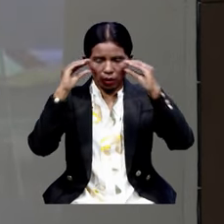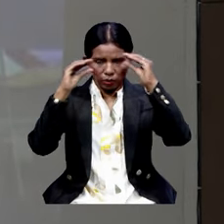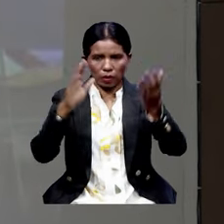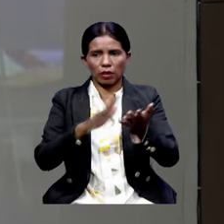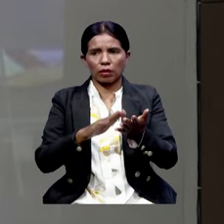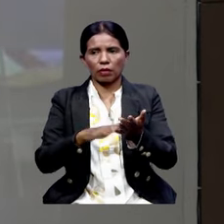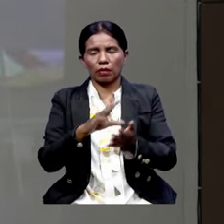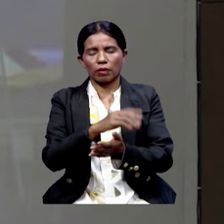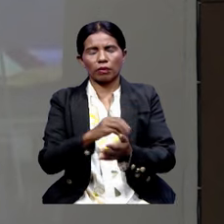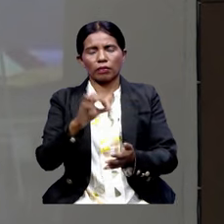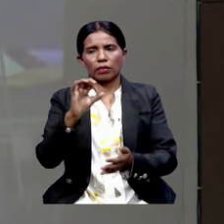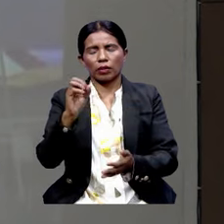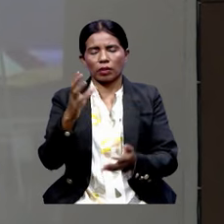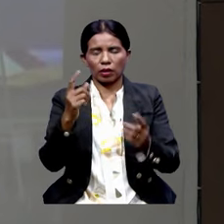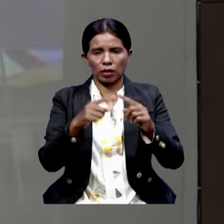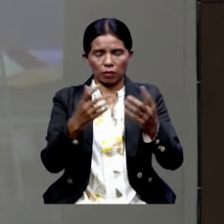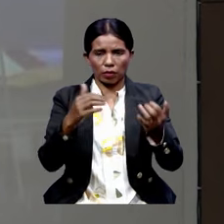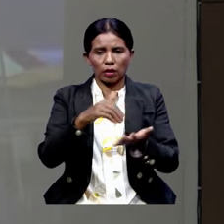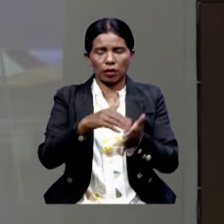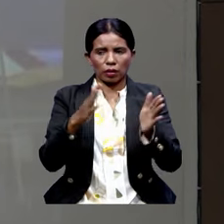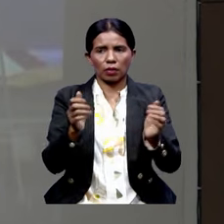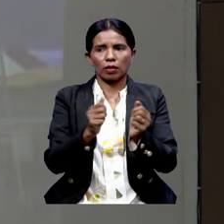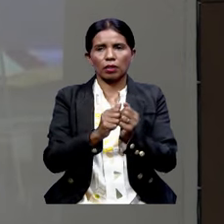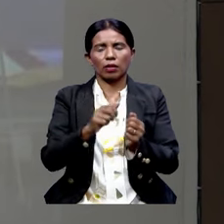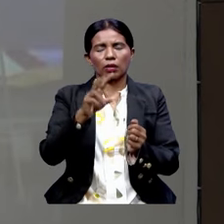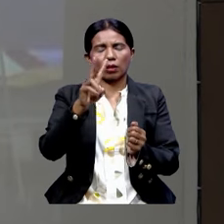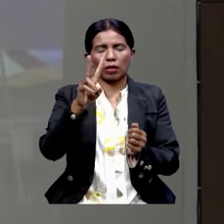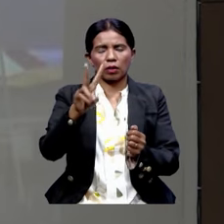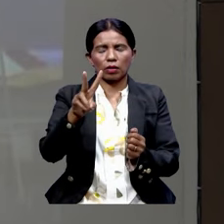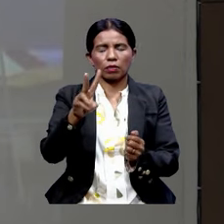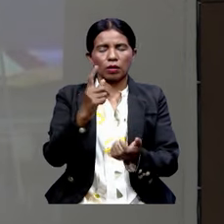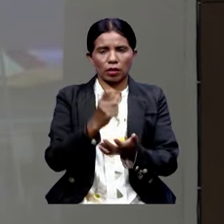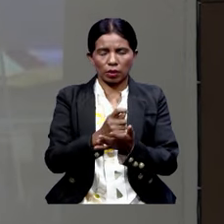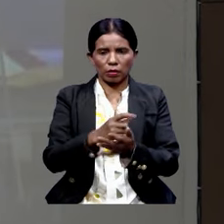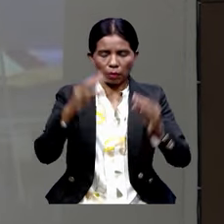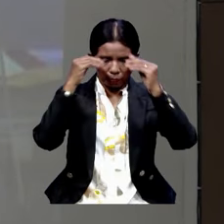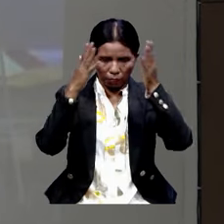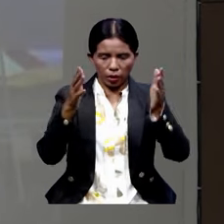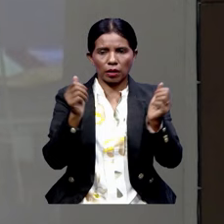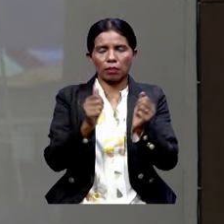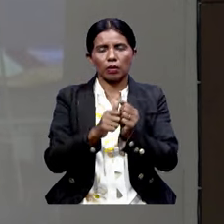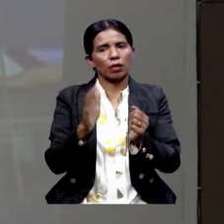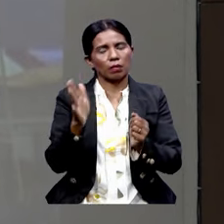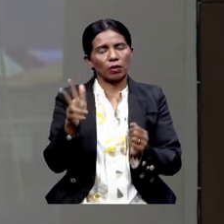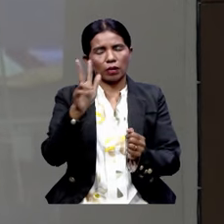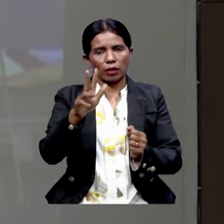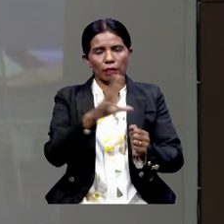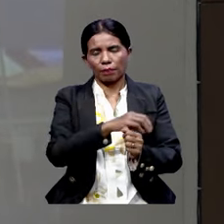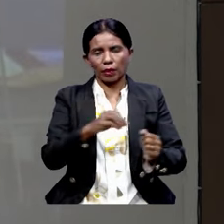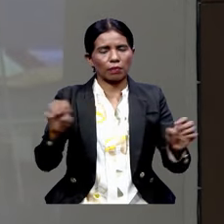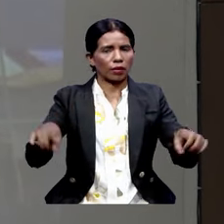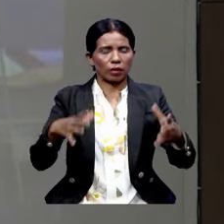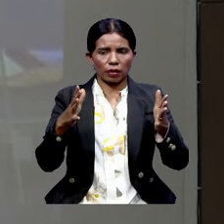básico filial Farol. Neste momento, ia estudante 2114, no professores 53 reit. Tamba menos de recurso